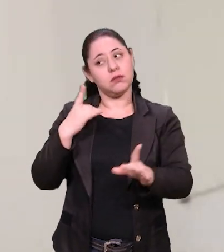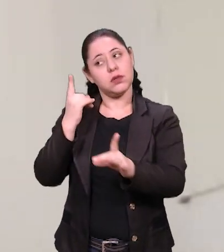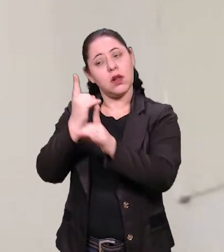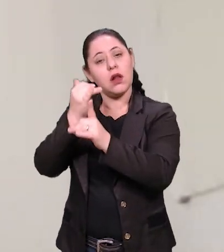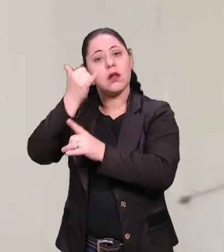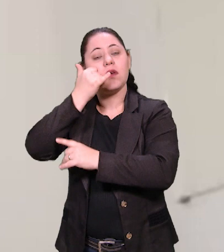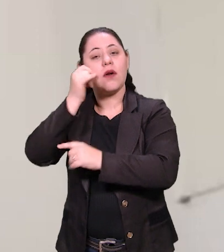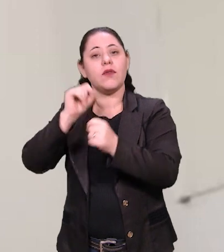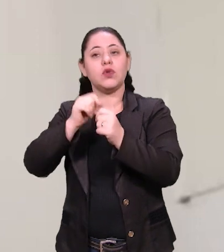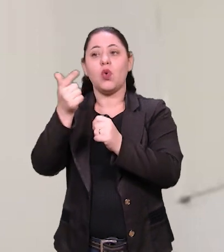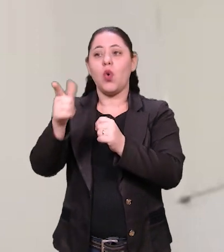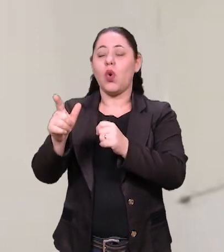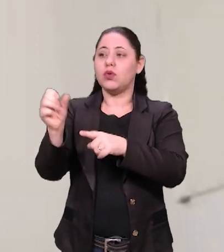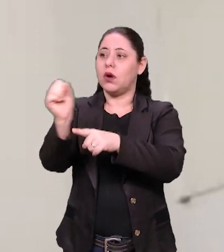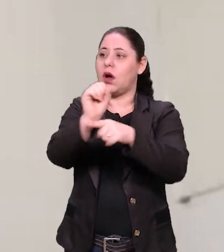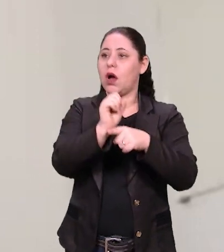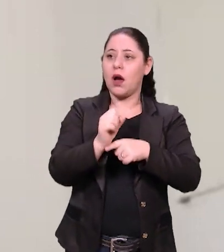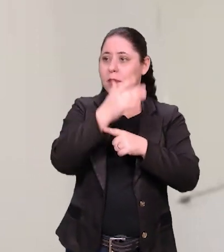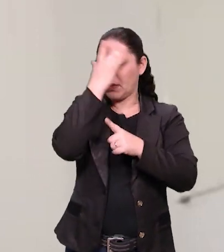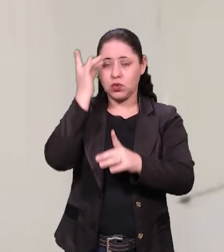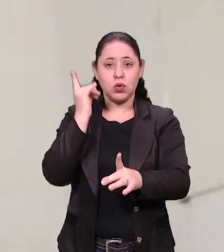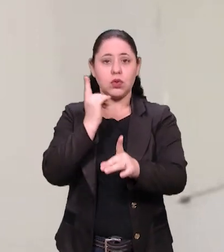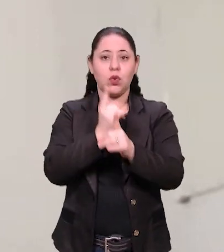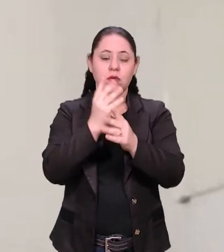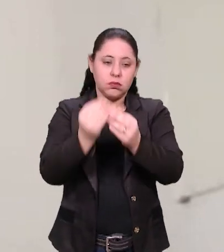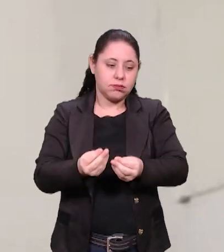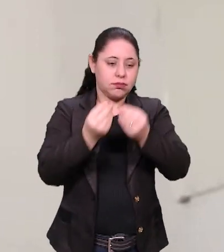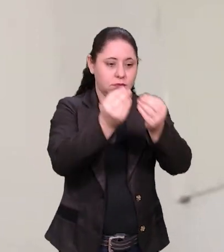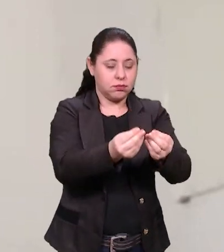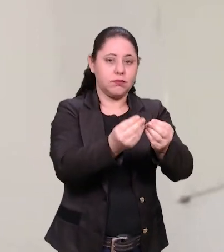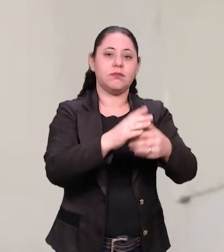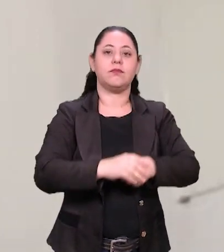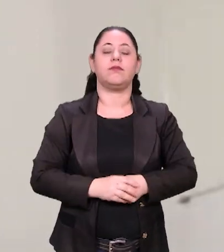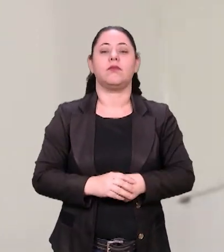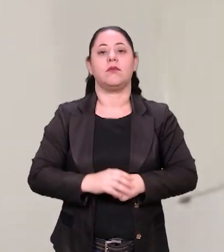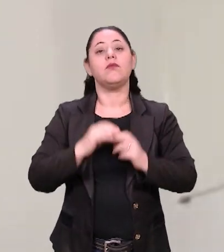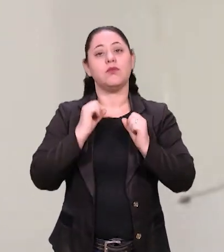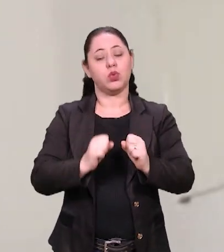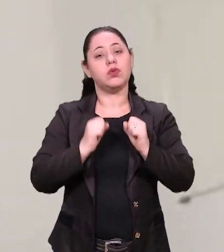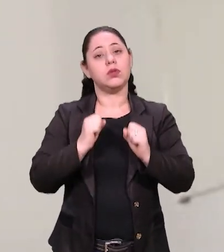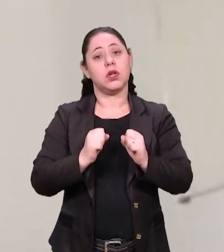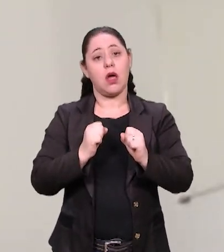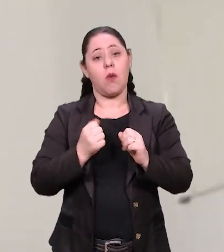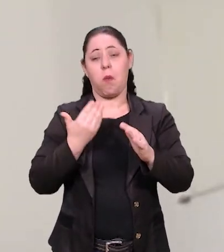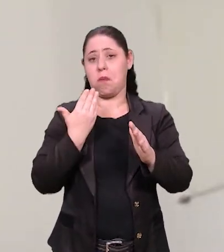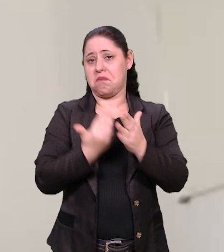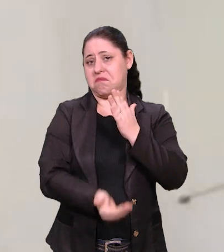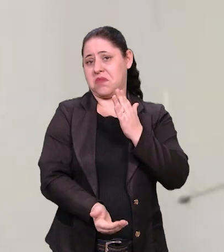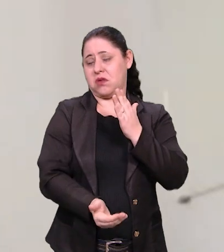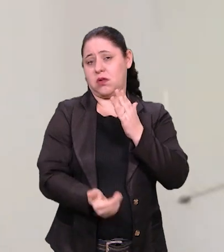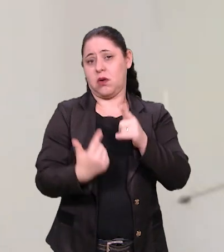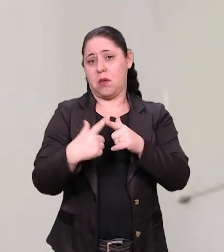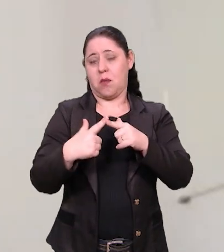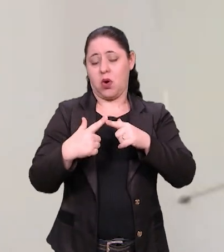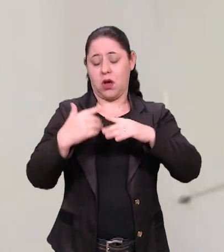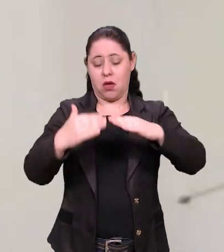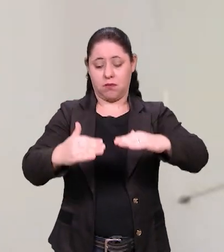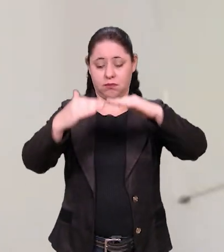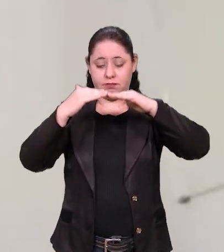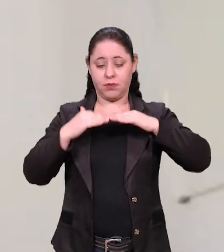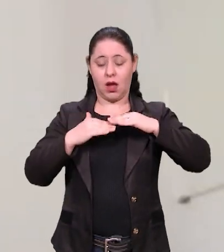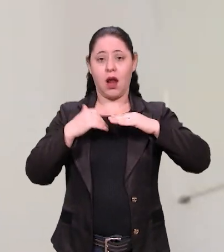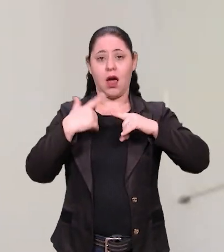uma pessoa achou e devolveu, né? Poderia ter ficado, ele nem ia saber, porque estava no banco de trás, né? Bem na época da pandemia, né?